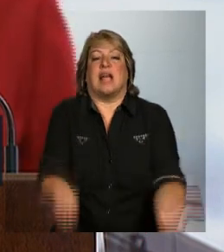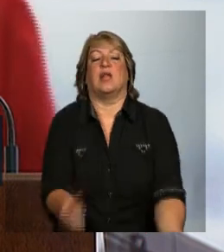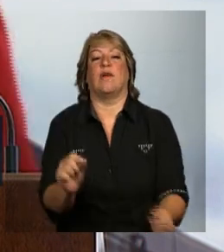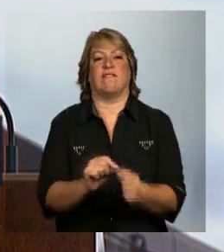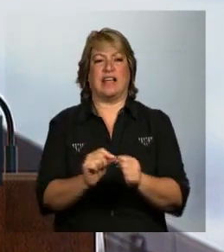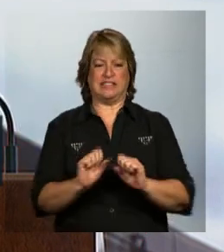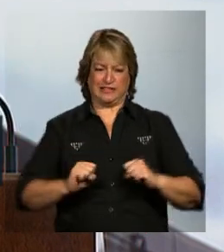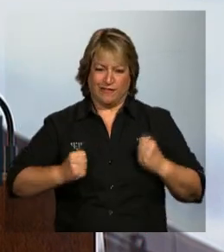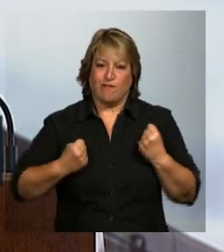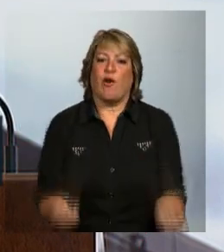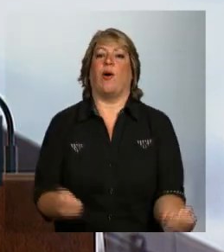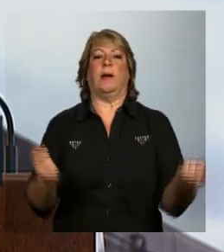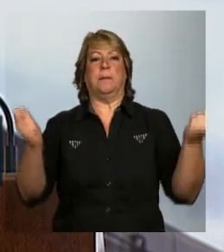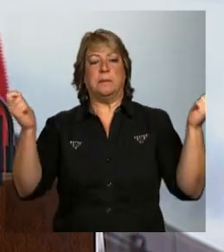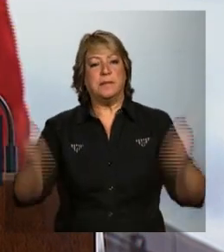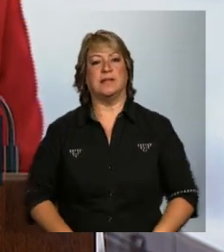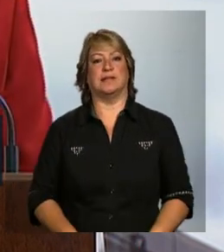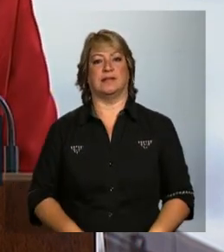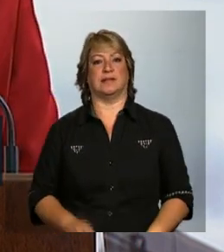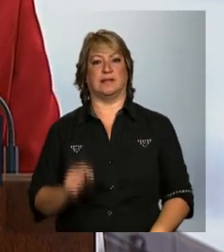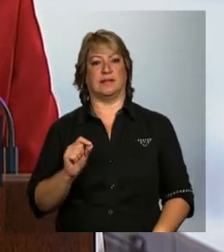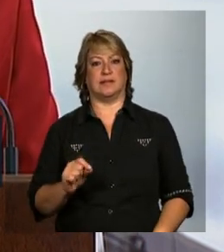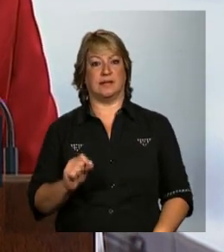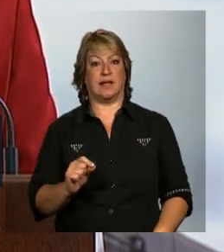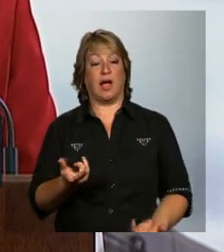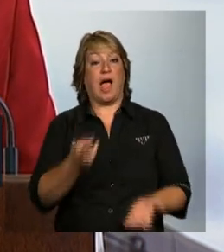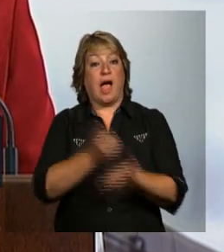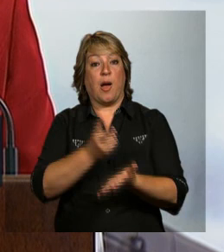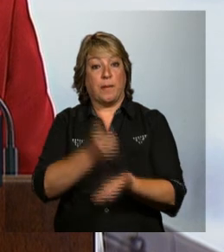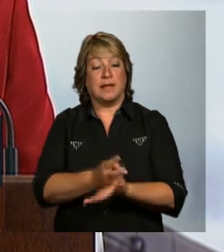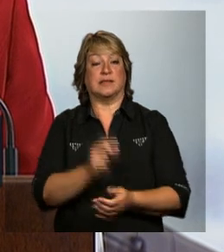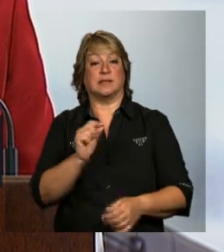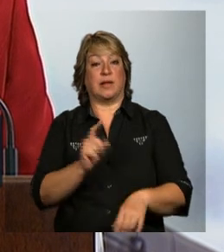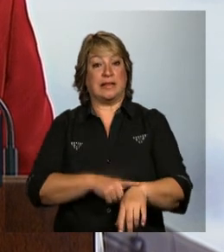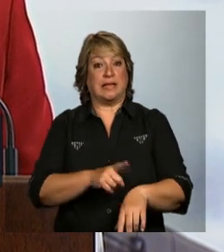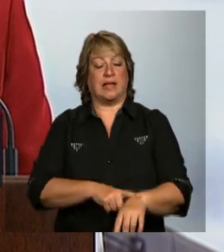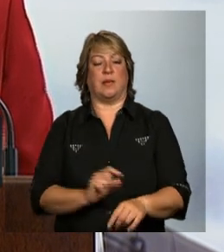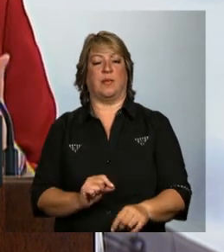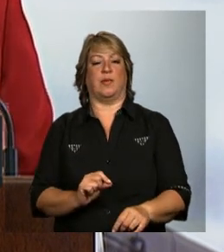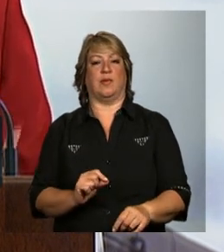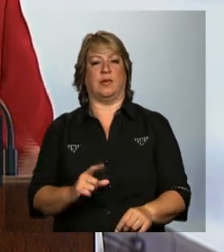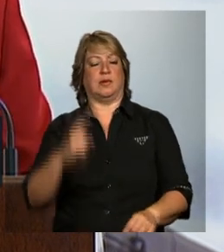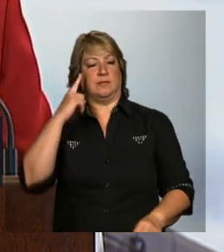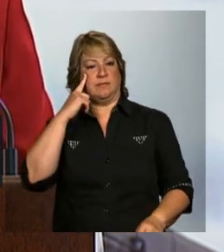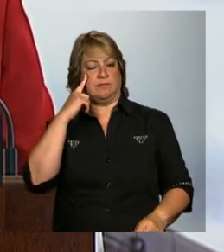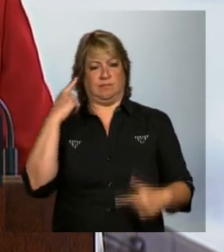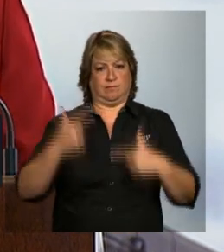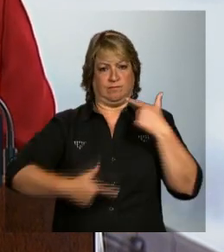ser capaz de ao mesmo tempo julgar com um paixão mas com a